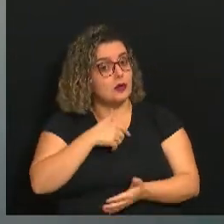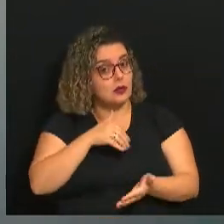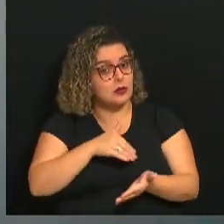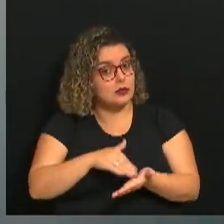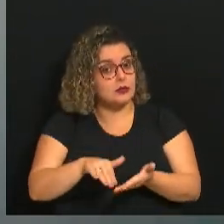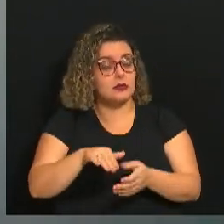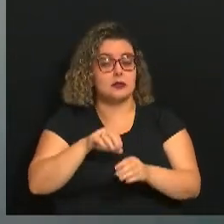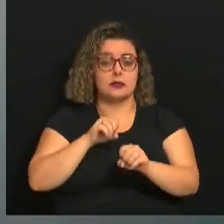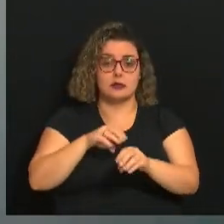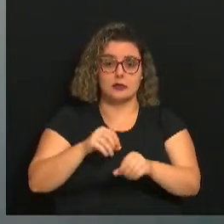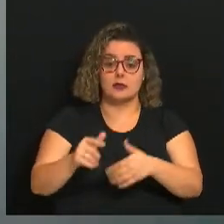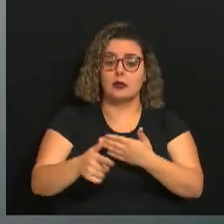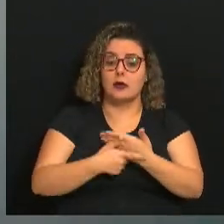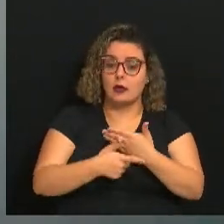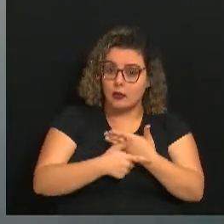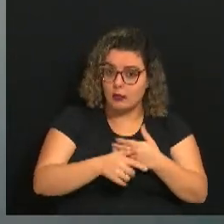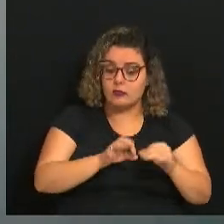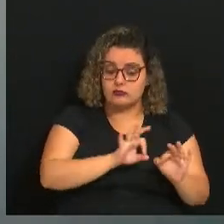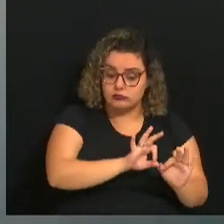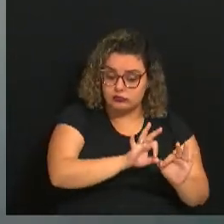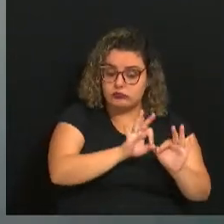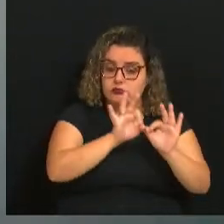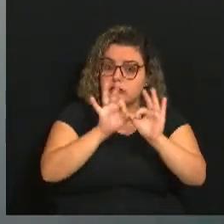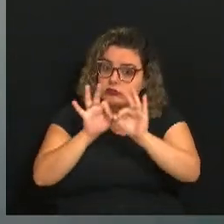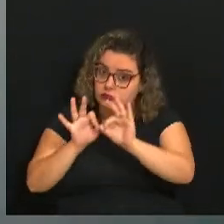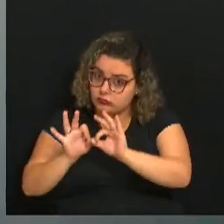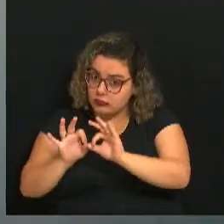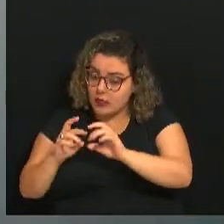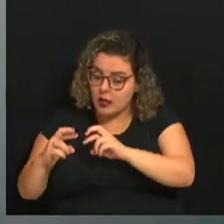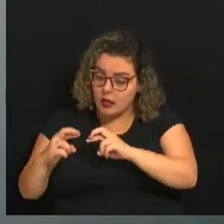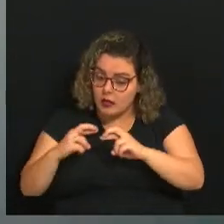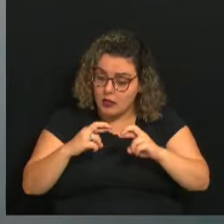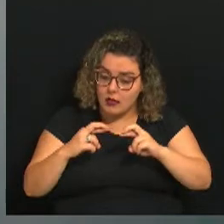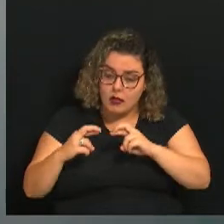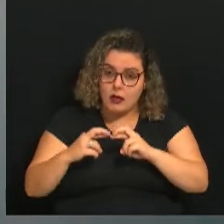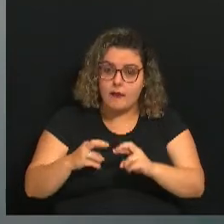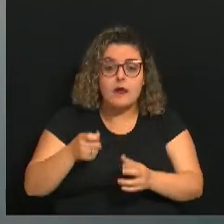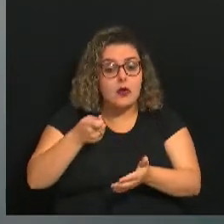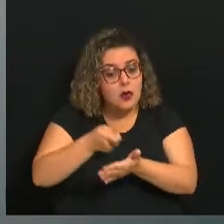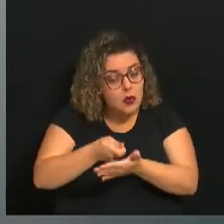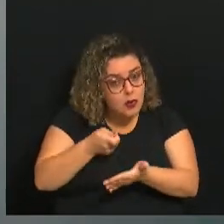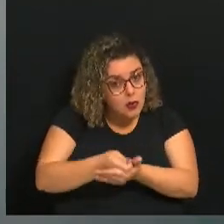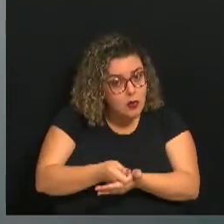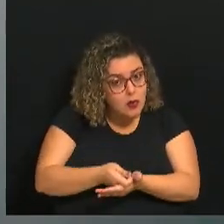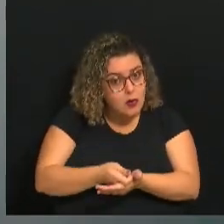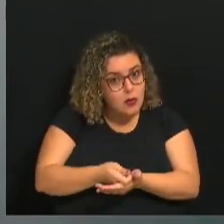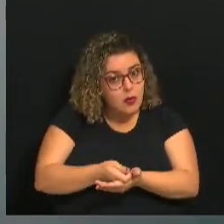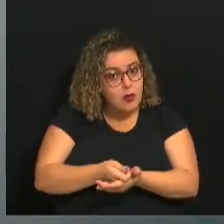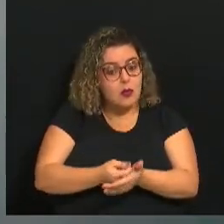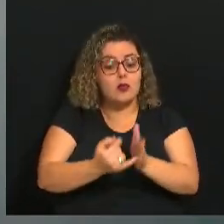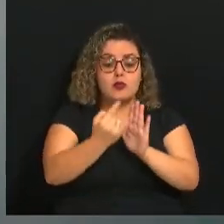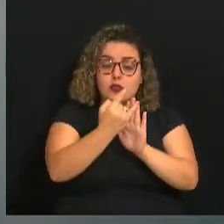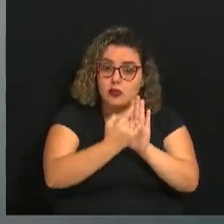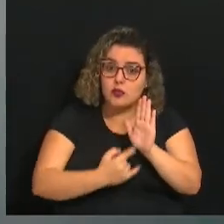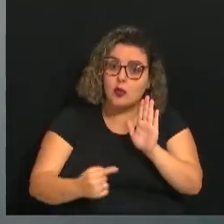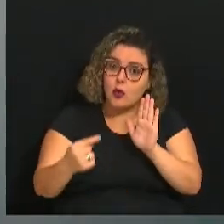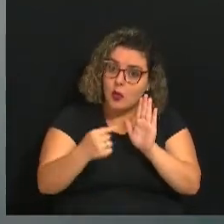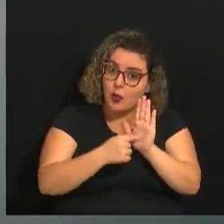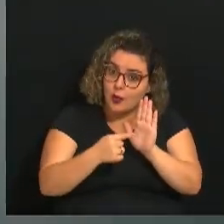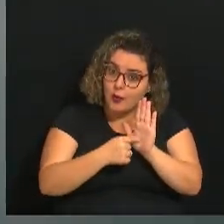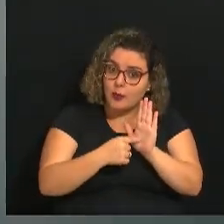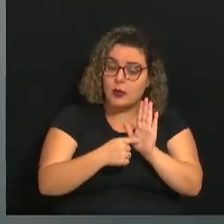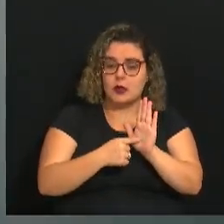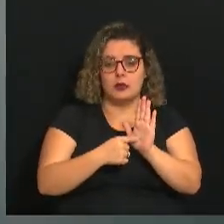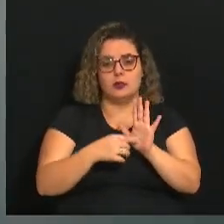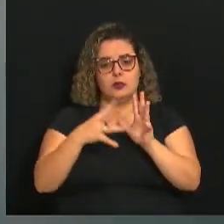contrato e verificar se o serviço está sendo prestado com a efetividade que se espera, com a qualidade que